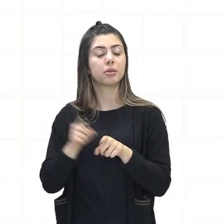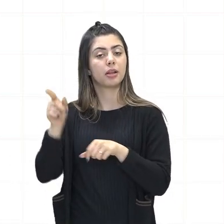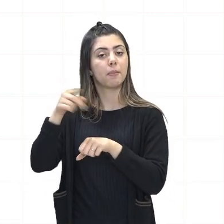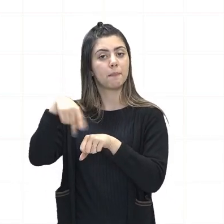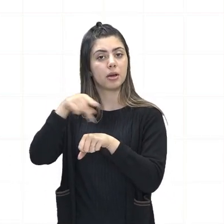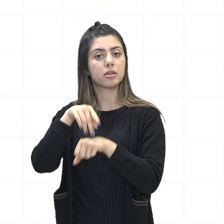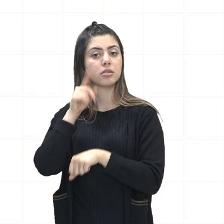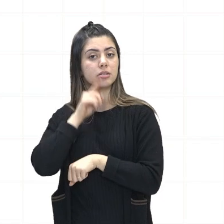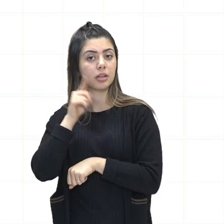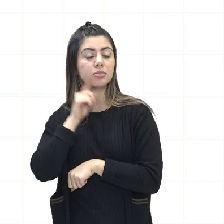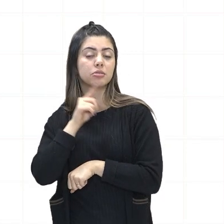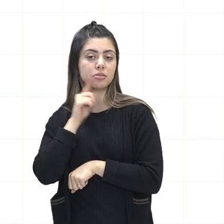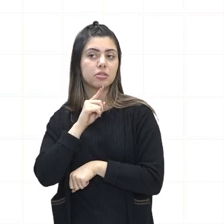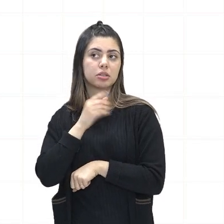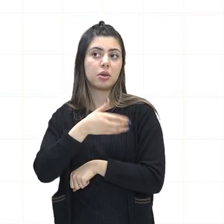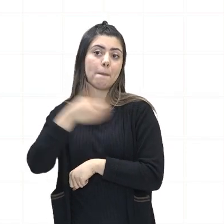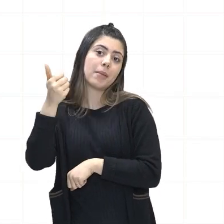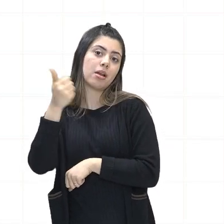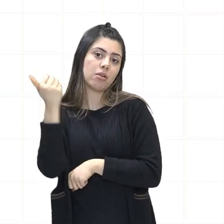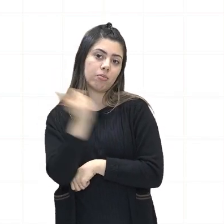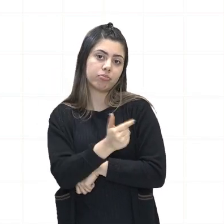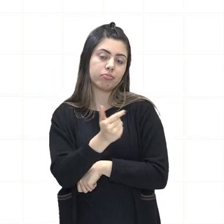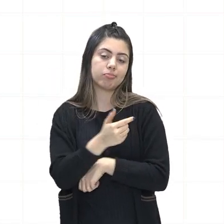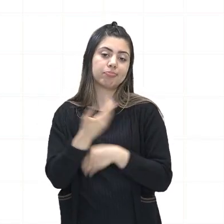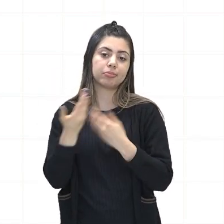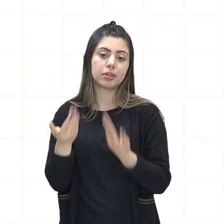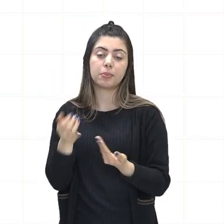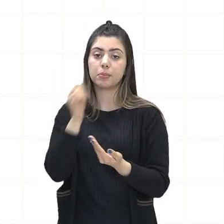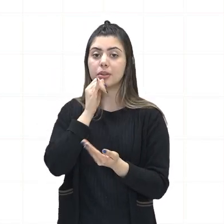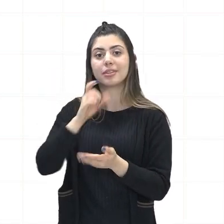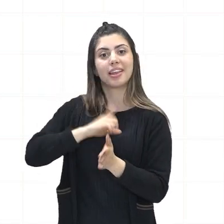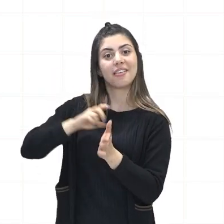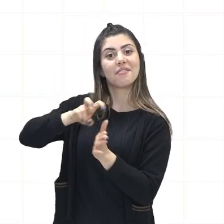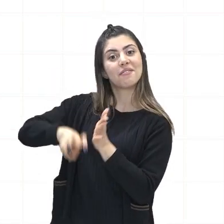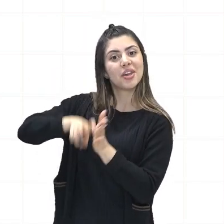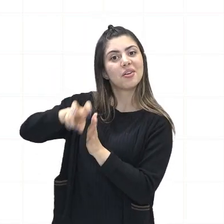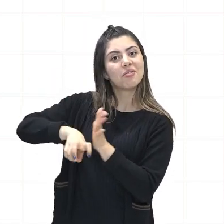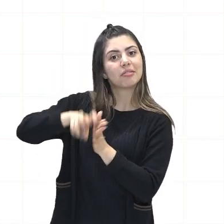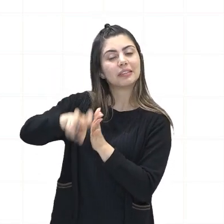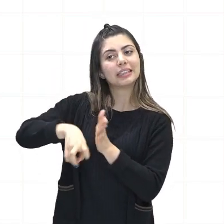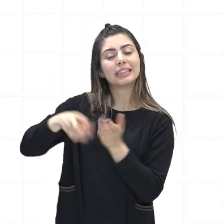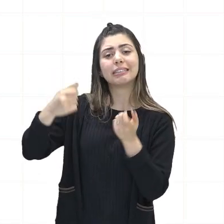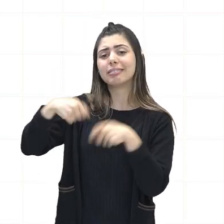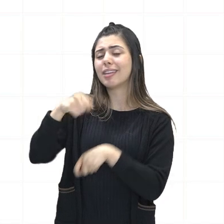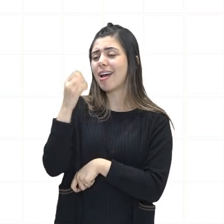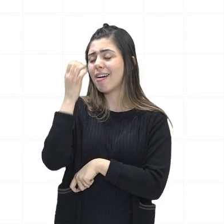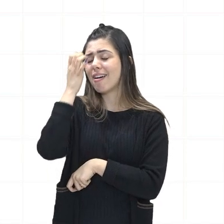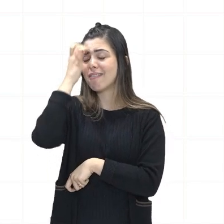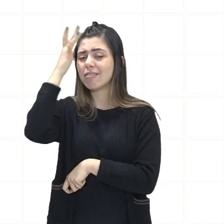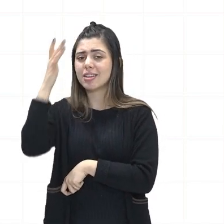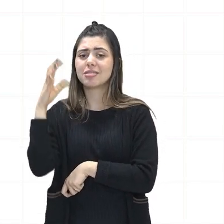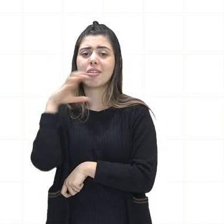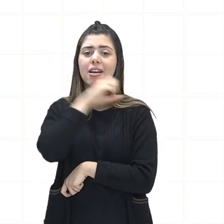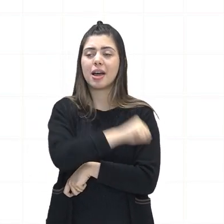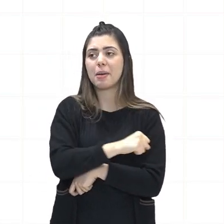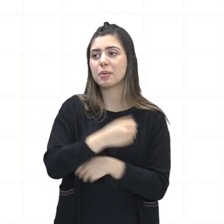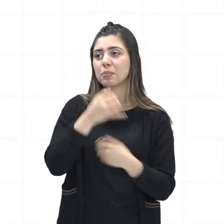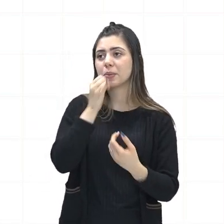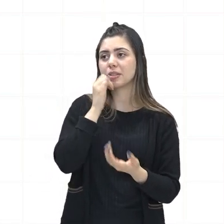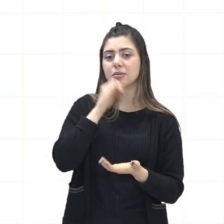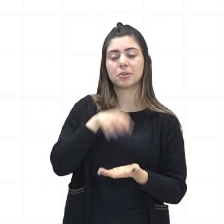tem uma vantagem, por exemplo, que é a questão das ferrovias. Isso acaba facilitando muito, né, a questão